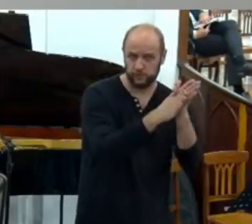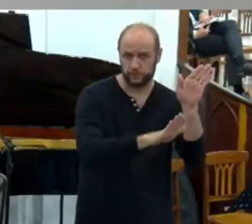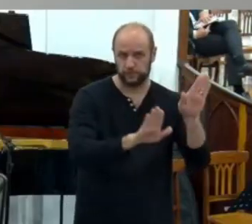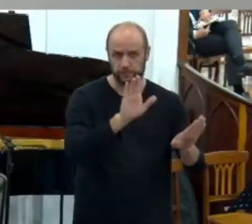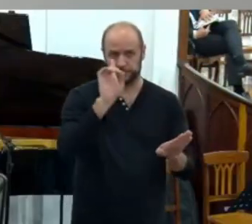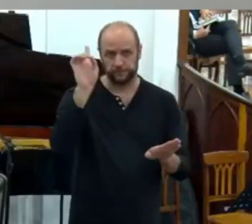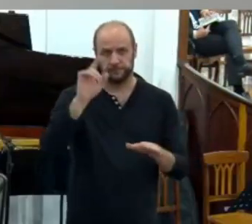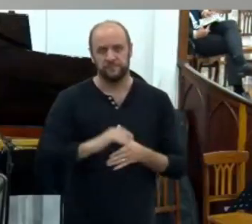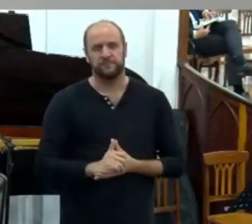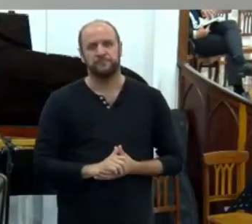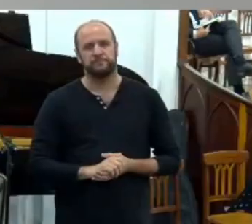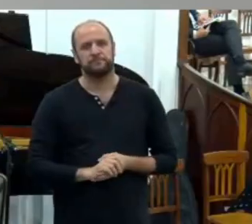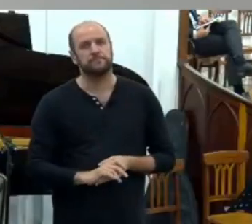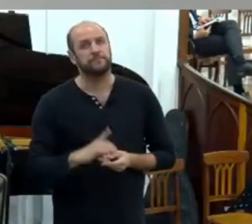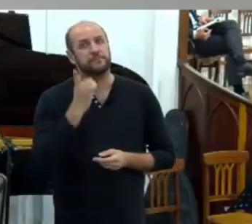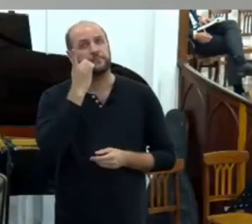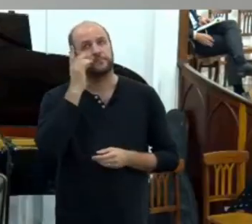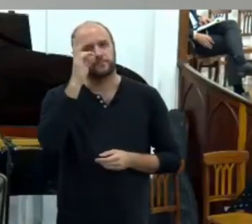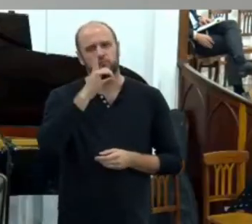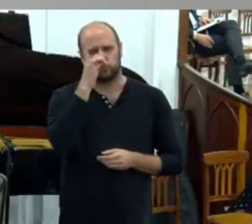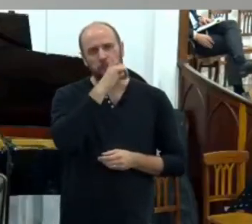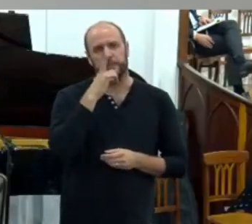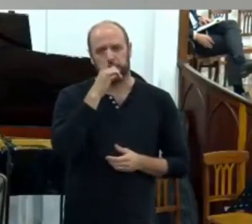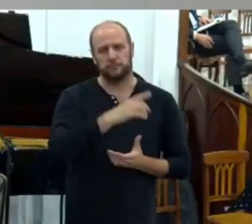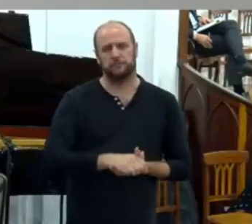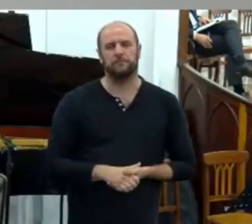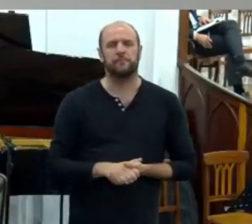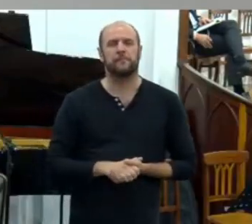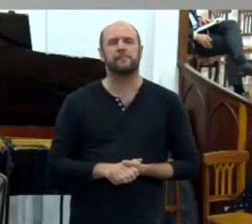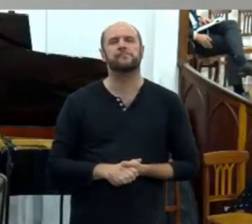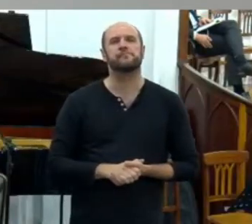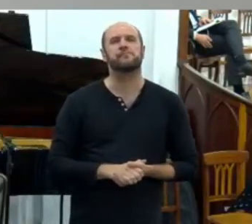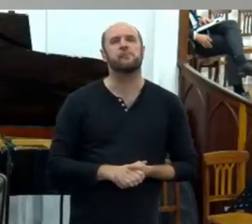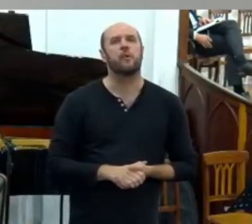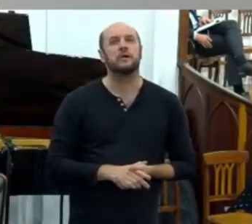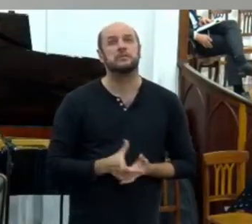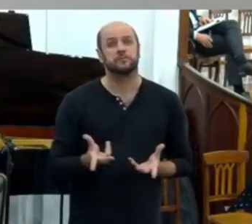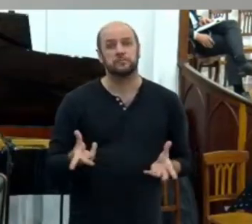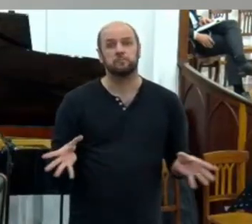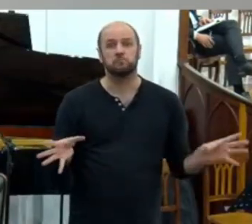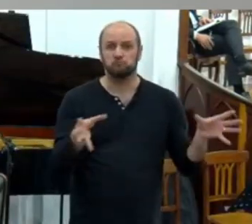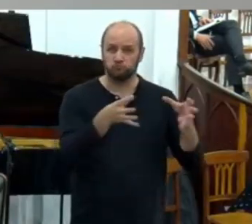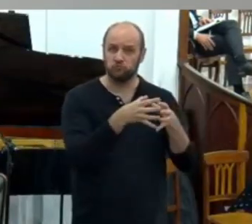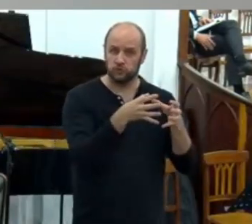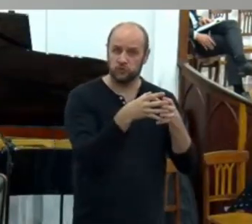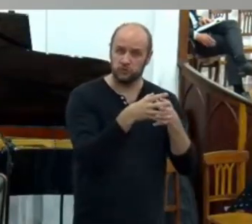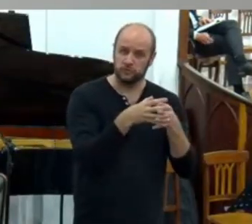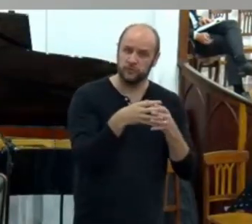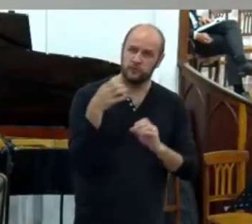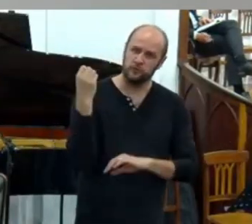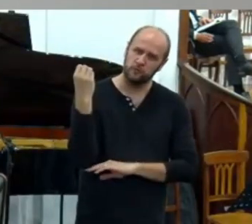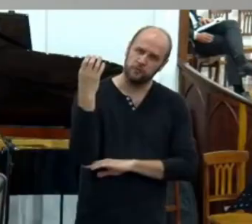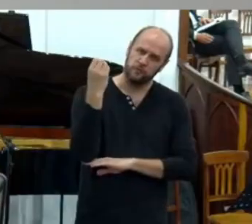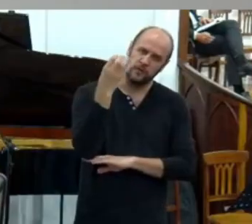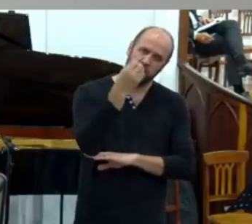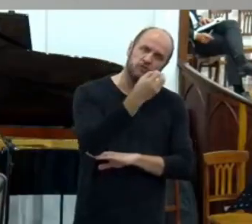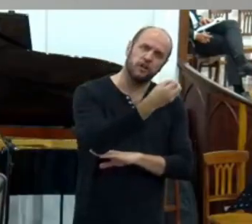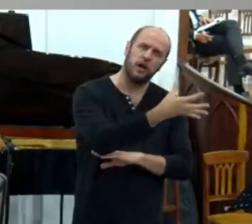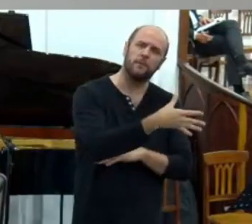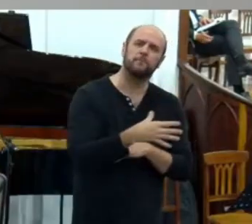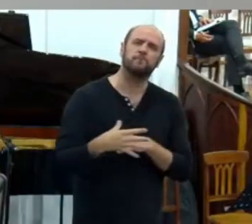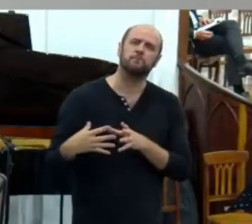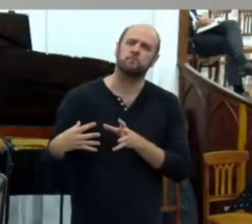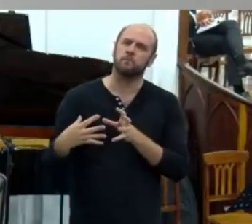adoração a Deus, no dia do Senhor, o domingo. E eles reunidos estavam então em viagem, e